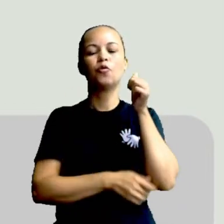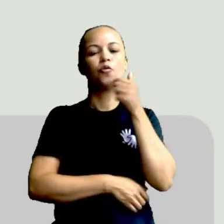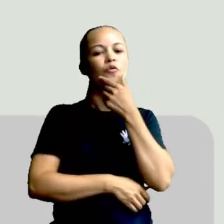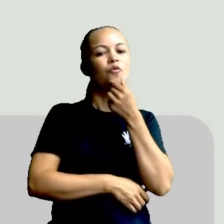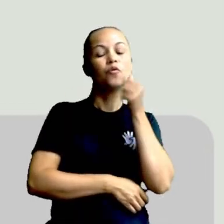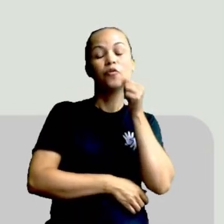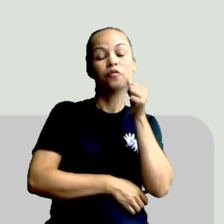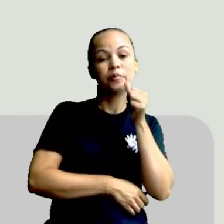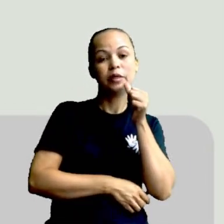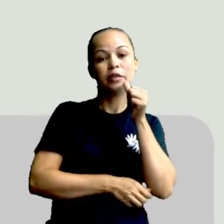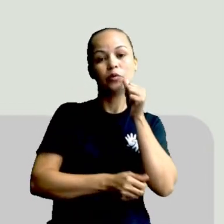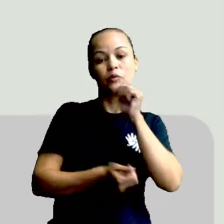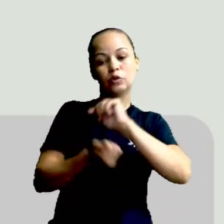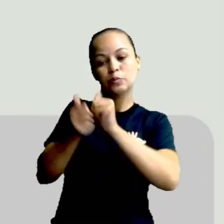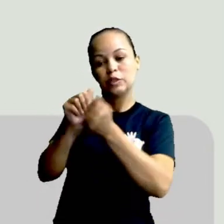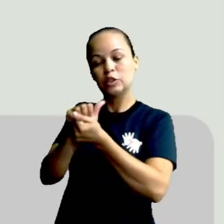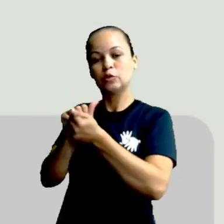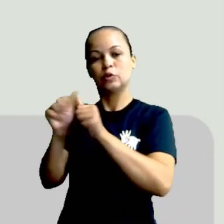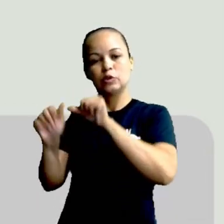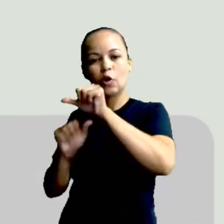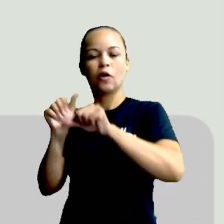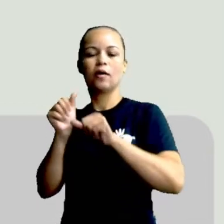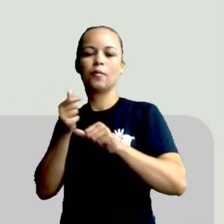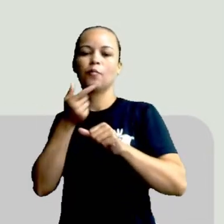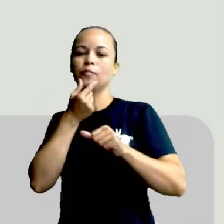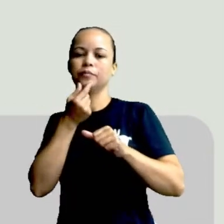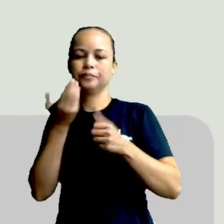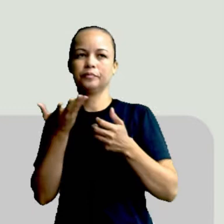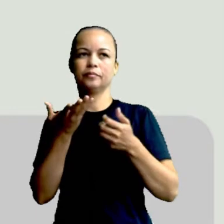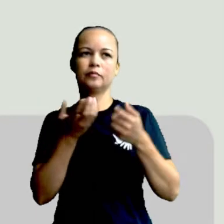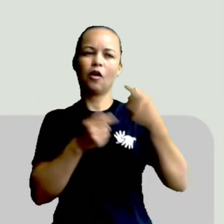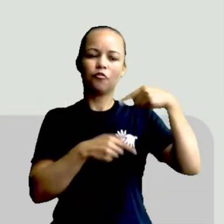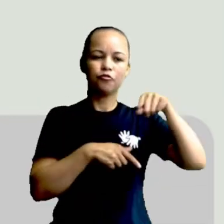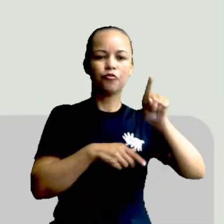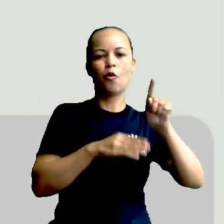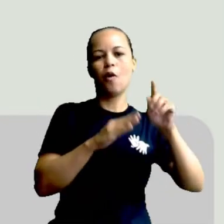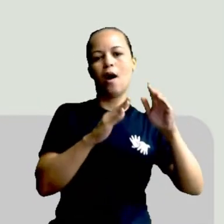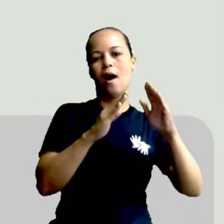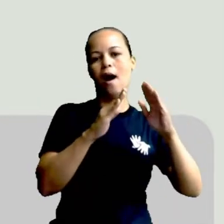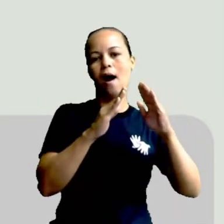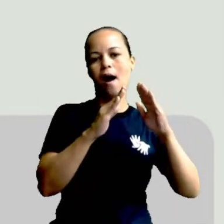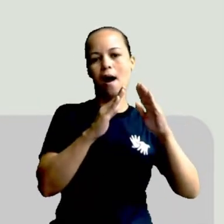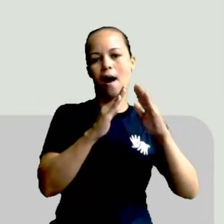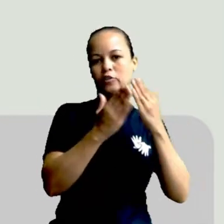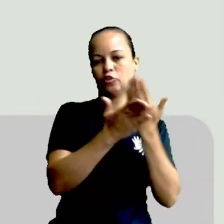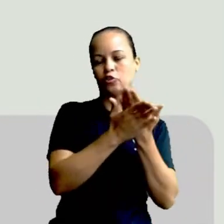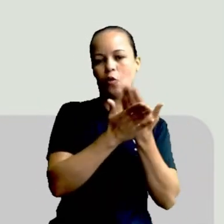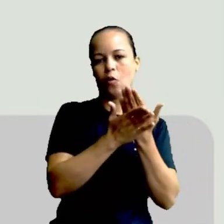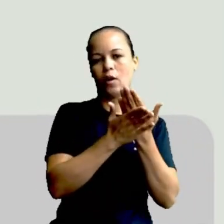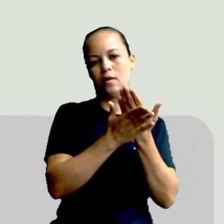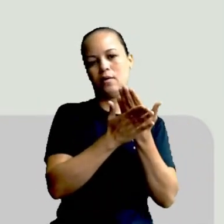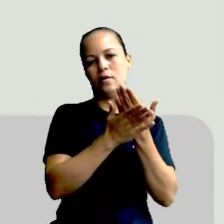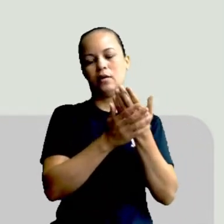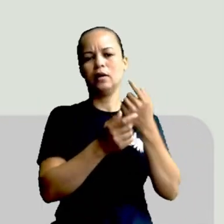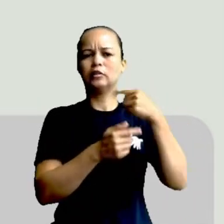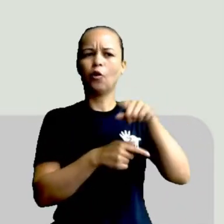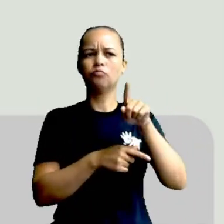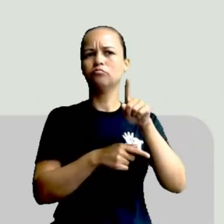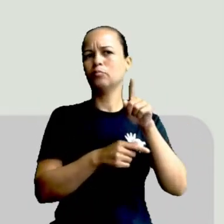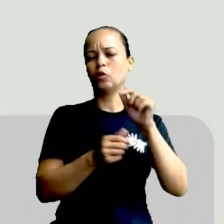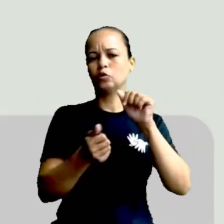ou masculino no caso da escola por exemplo vou à escola eu posso substituir por voo